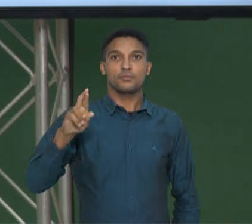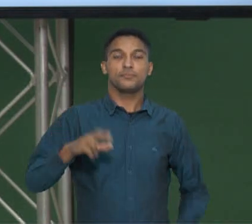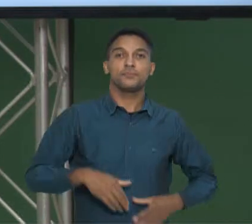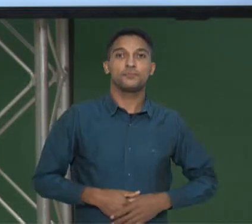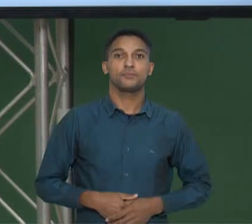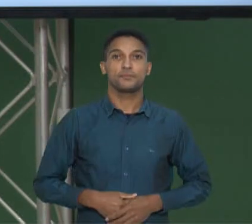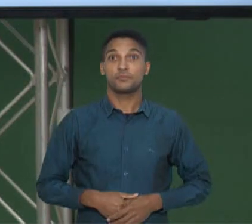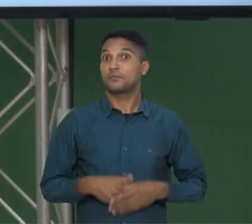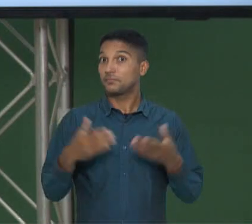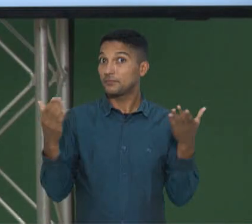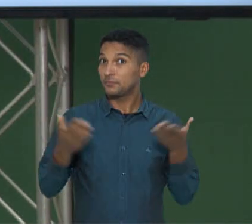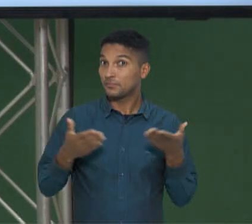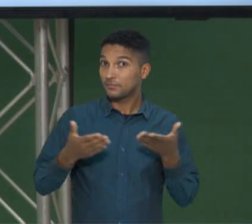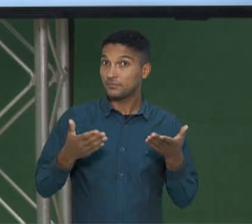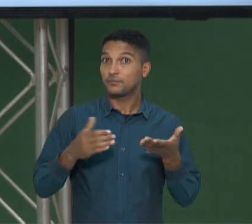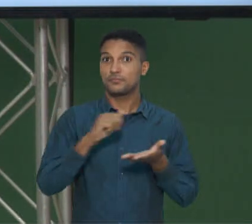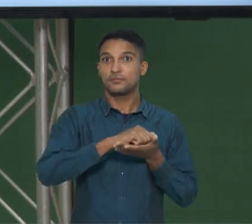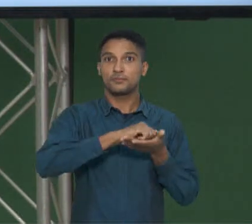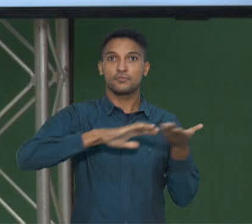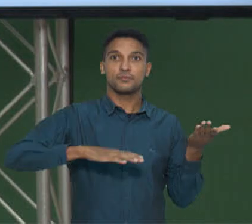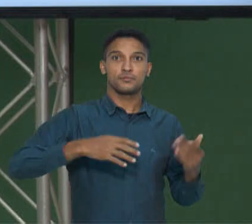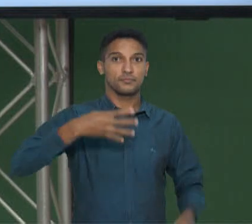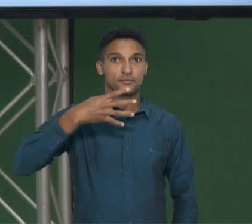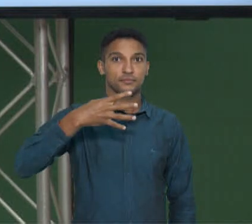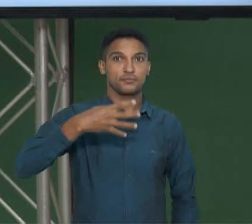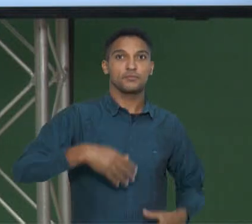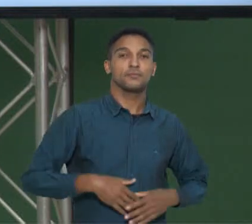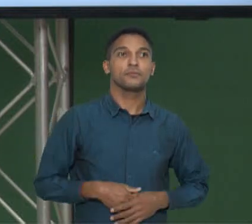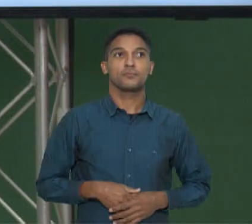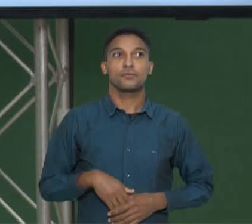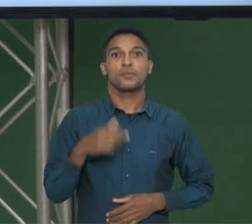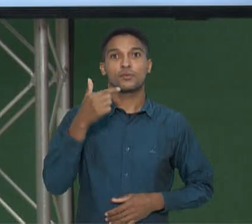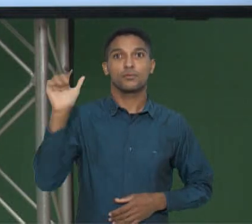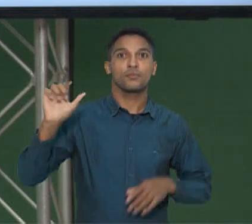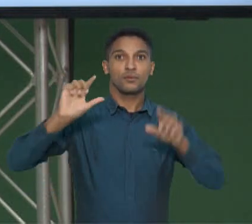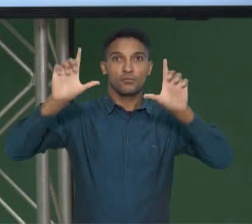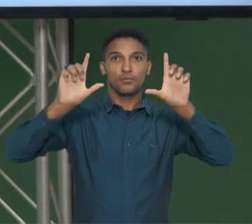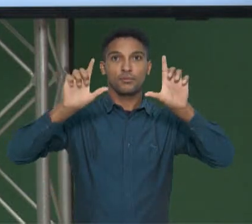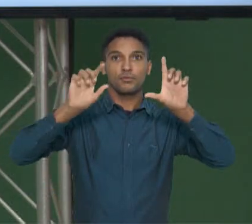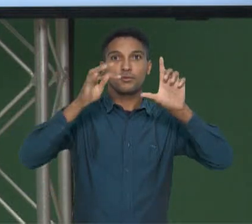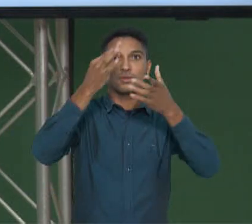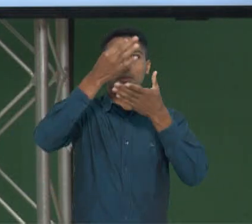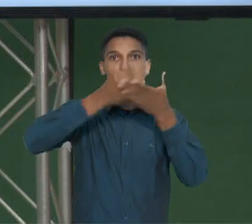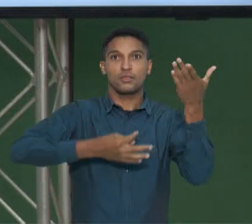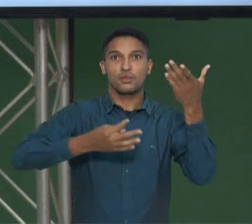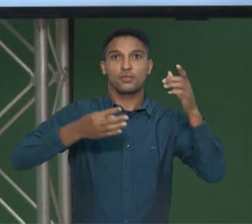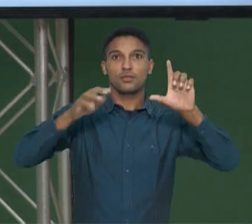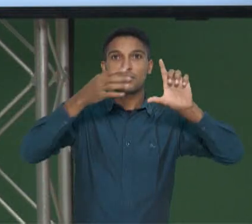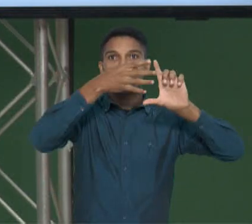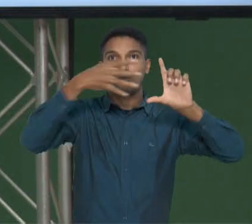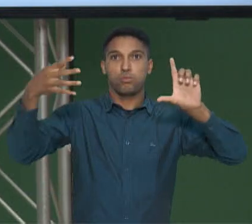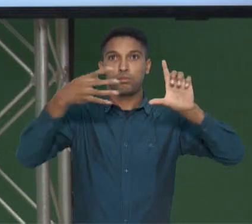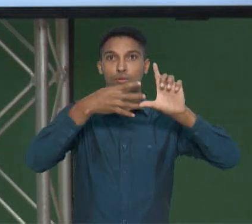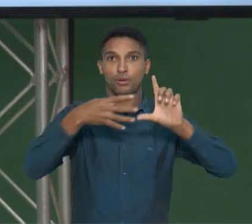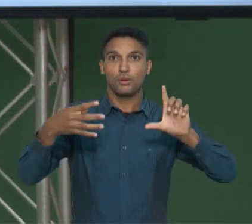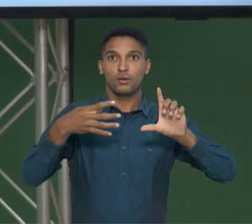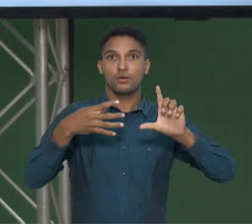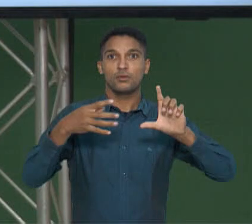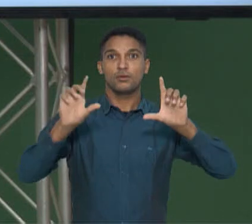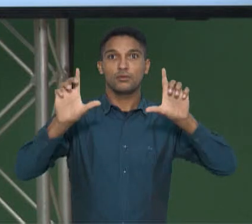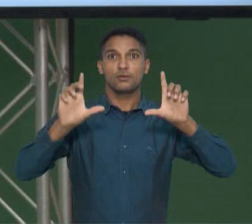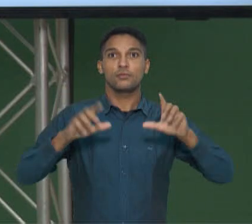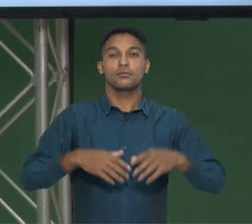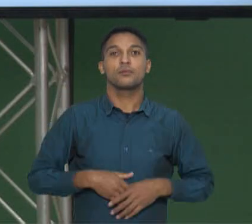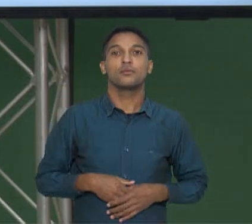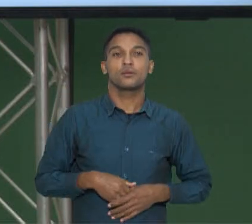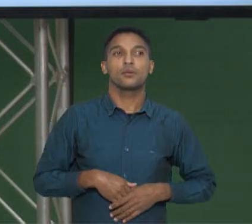Partindo para o exercício 4, outro fragmento. As expressões, no caso, a expressão, né? Não